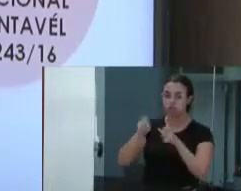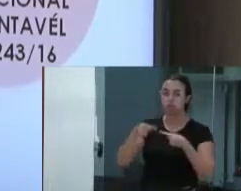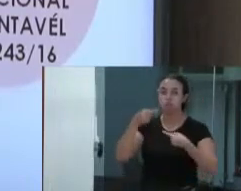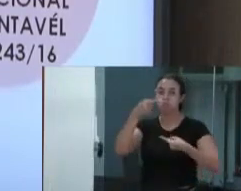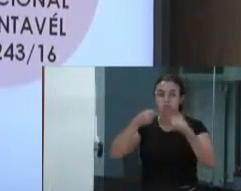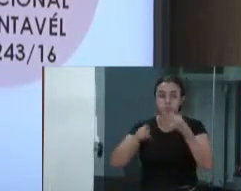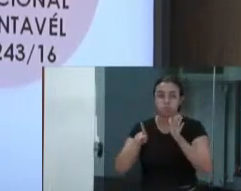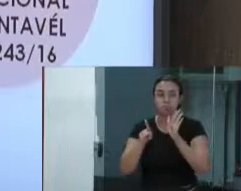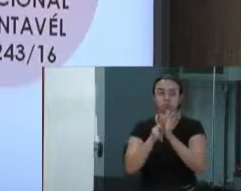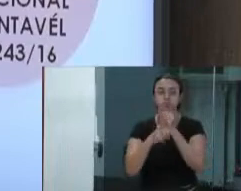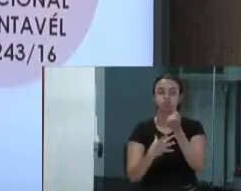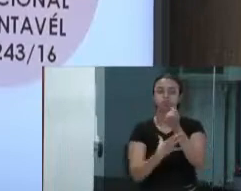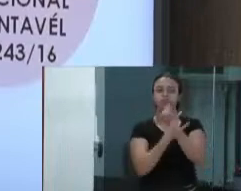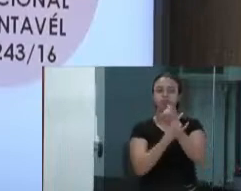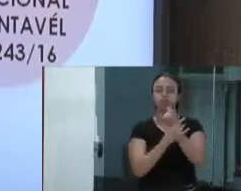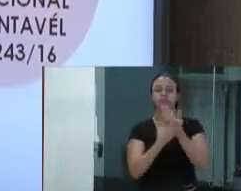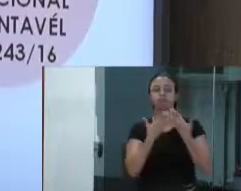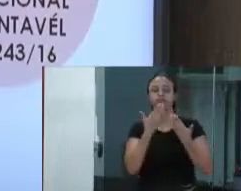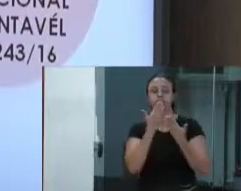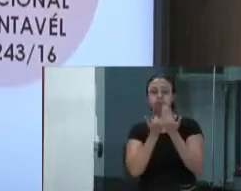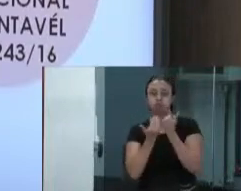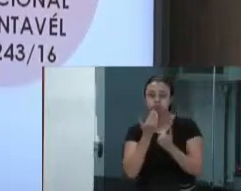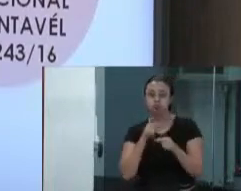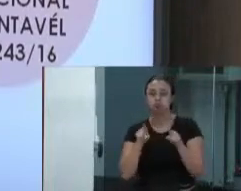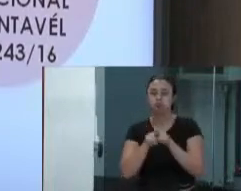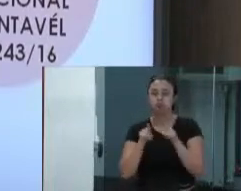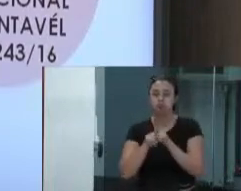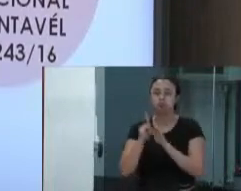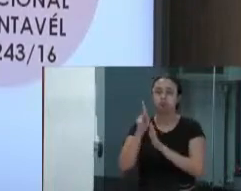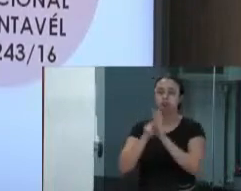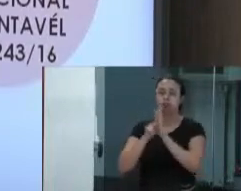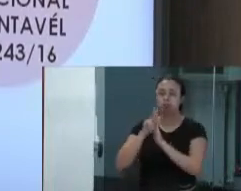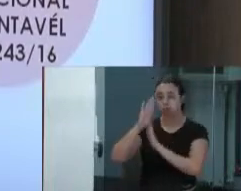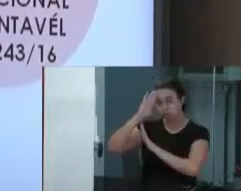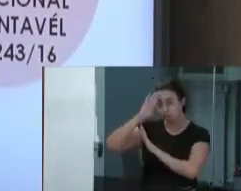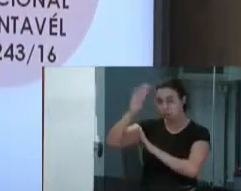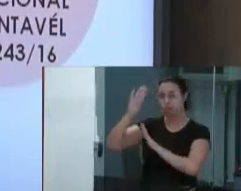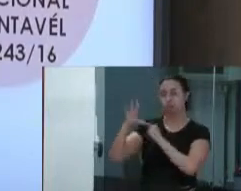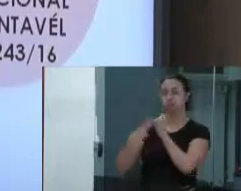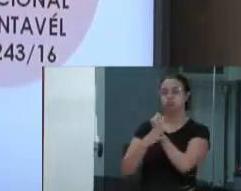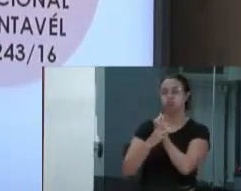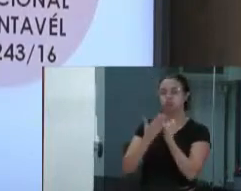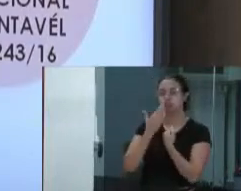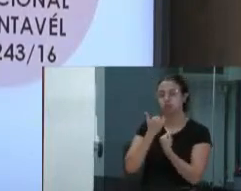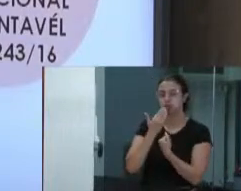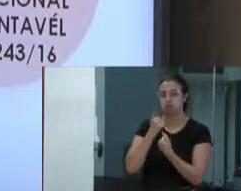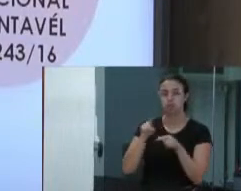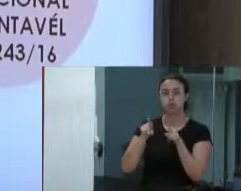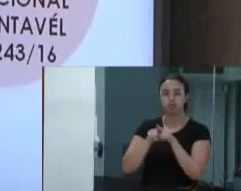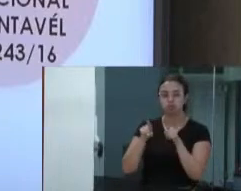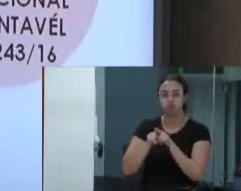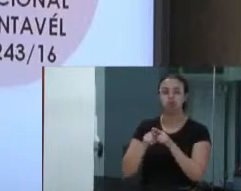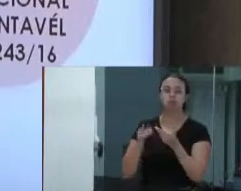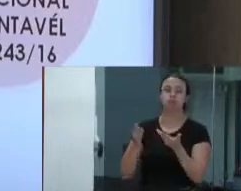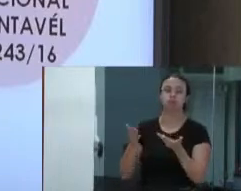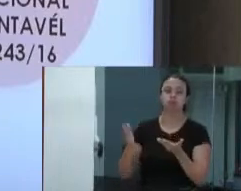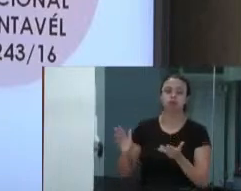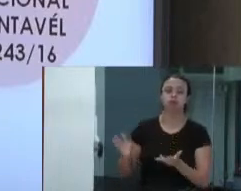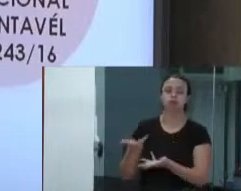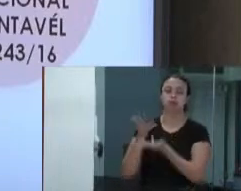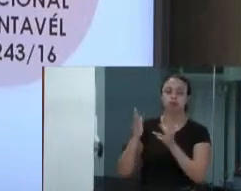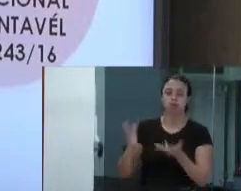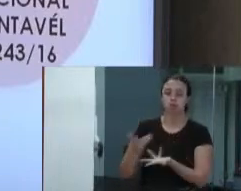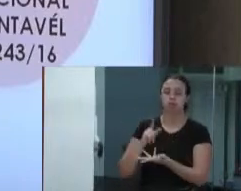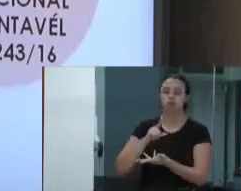política. Tivemos, né, a implementação do Plano Municipal de Segurança Alimentar, as atividades da Câmara Municipal Intersetorial,